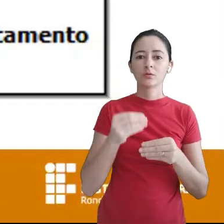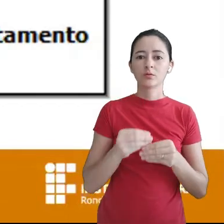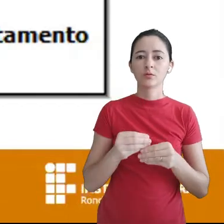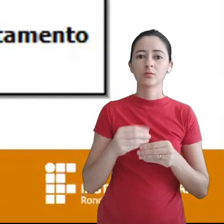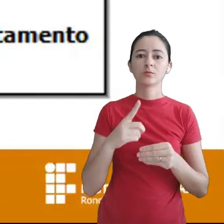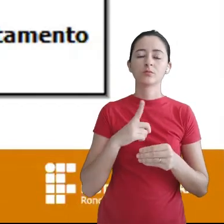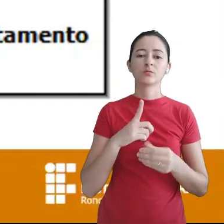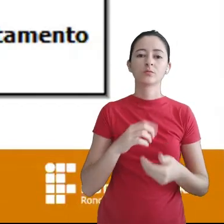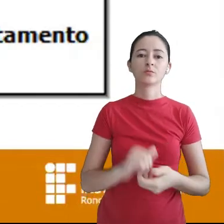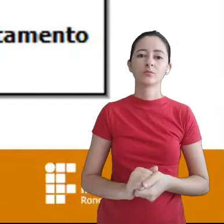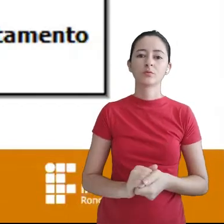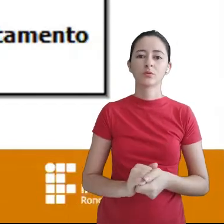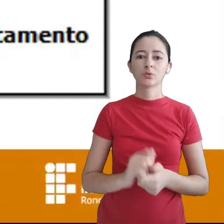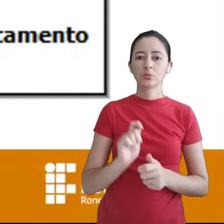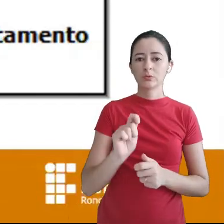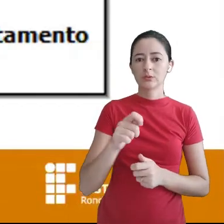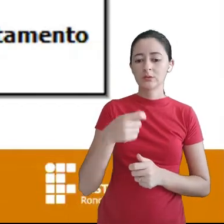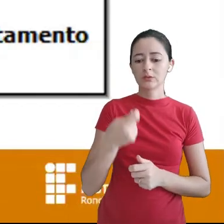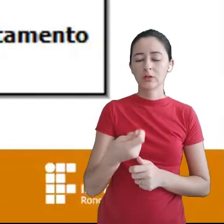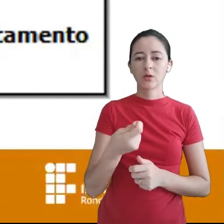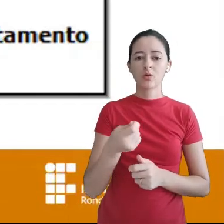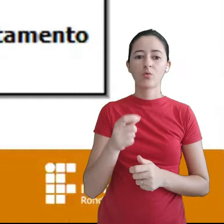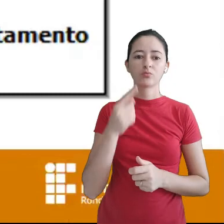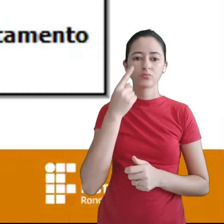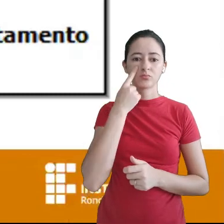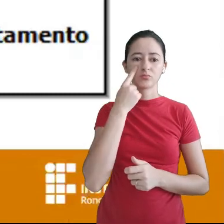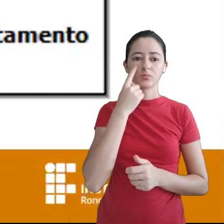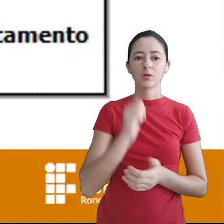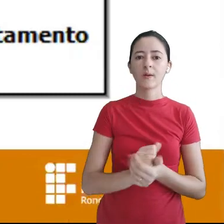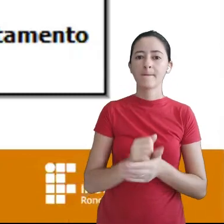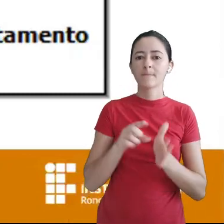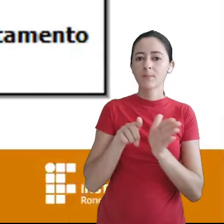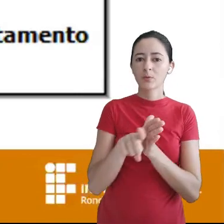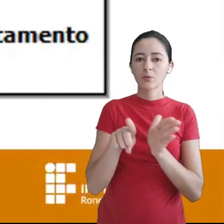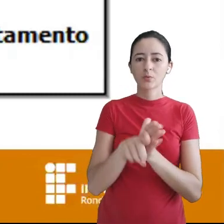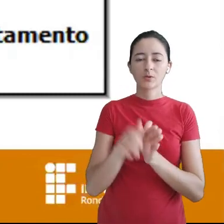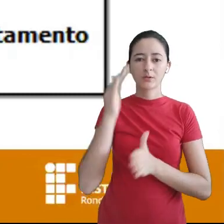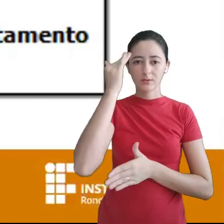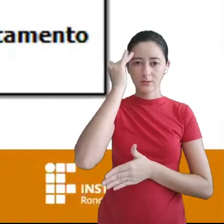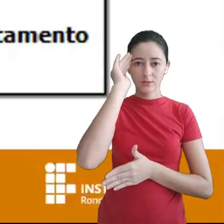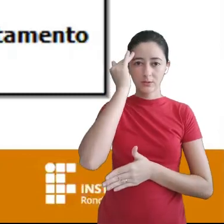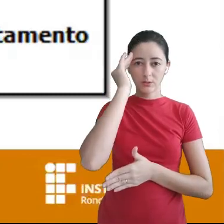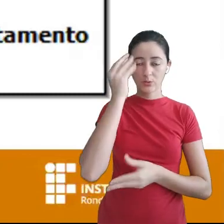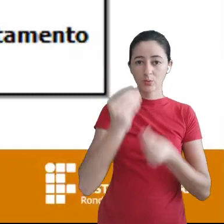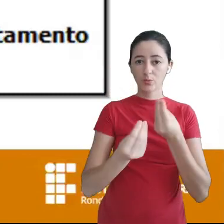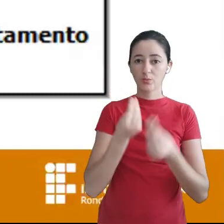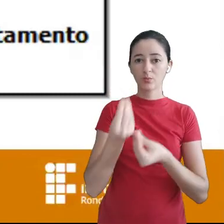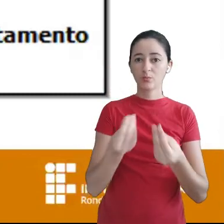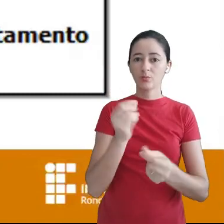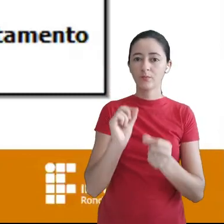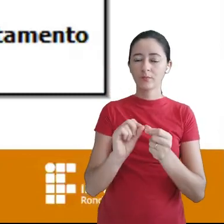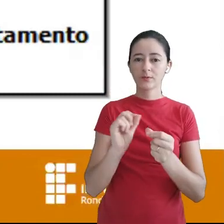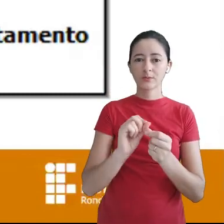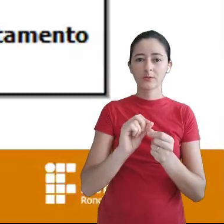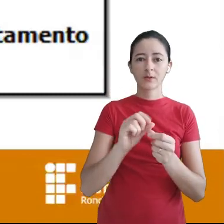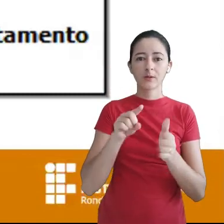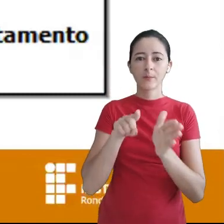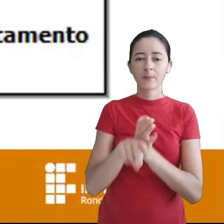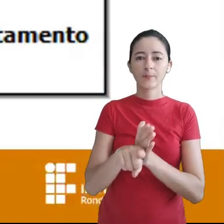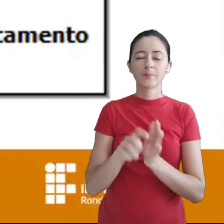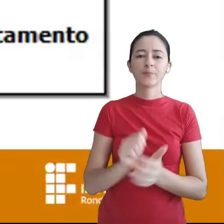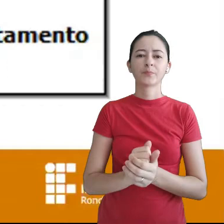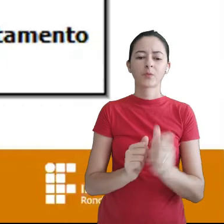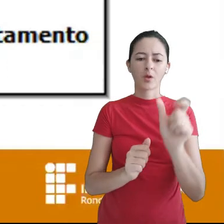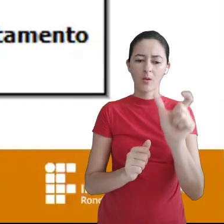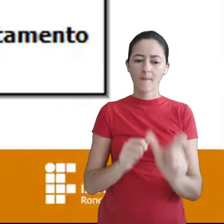Está vendo? Então, resumindo, iniciei a leitura aqui. Coloquei o sinal aqui. Certo? E fiz a minha perguntinha. Então, entenderam como